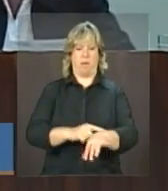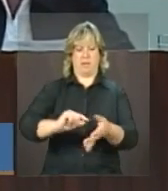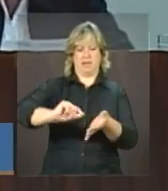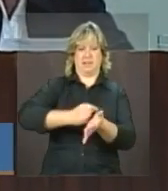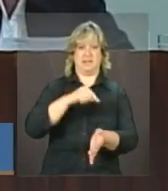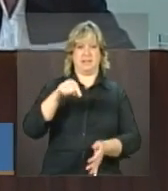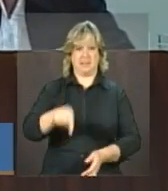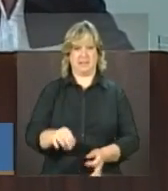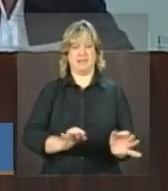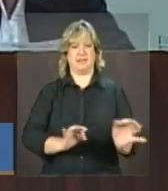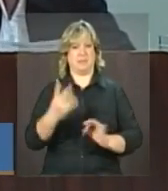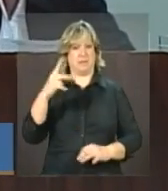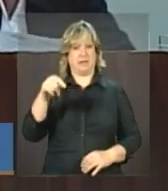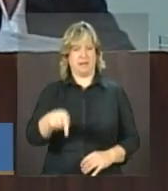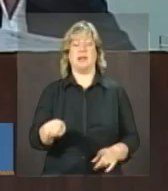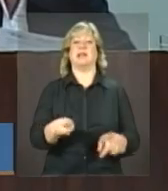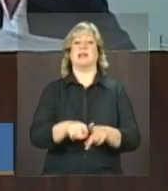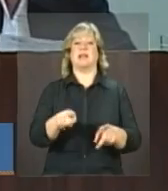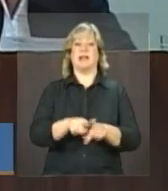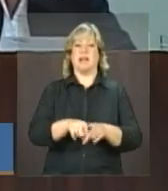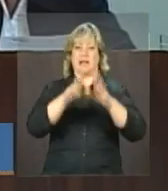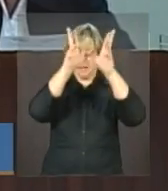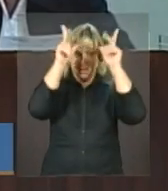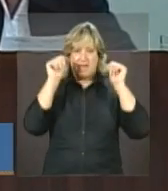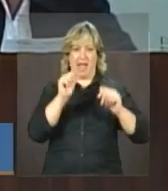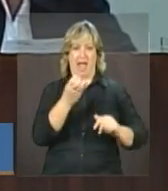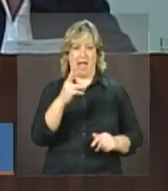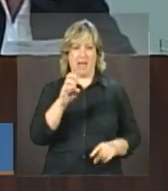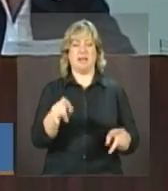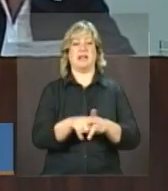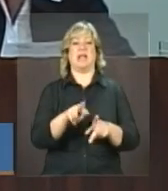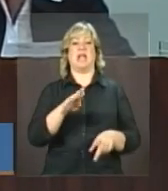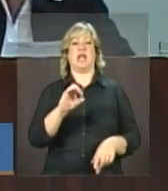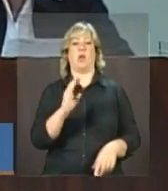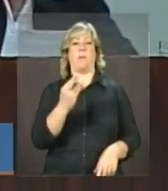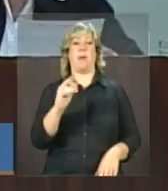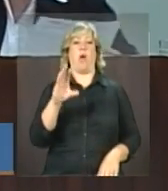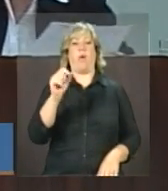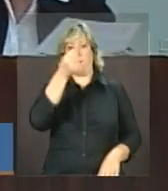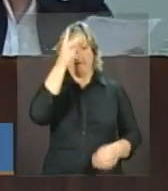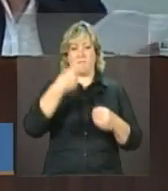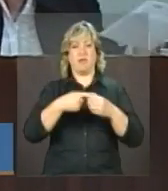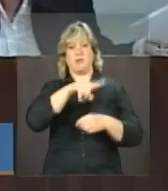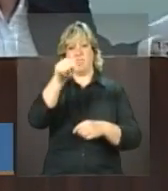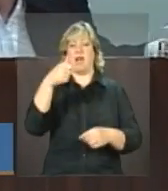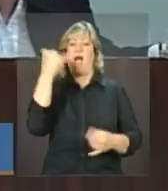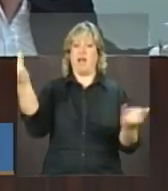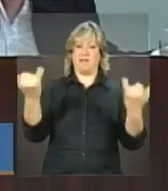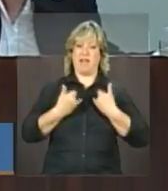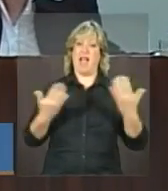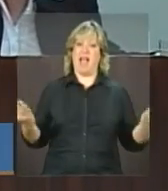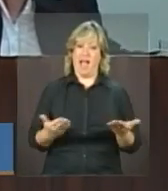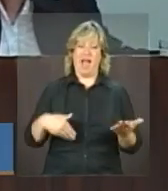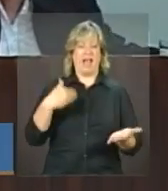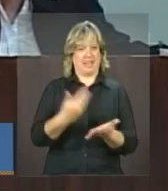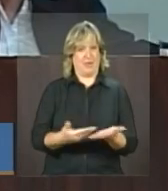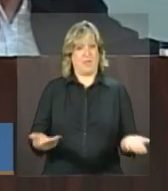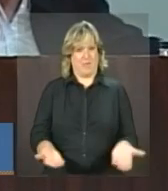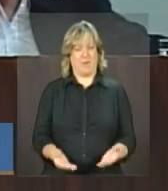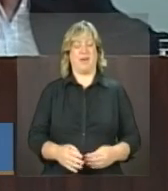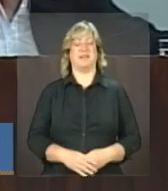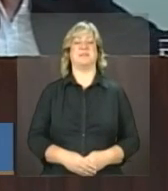no estado, governo do Acre e a prefeitura de Rio Branco. São esses que nos enviaram mensagens por